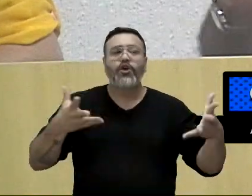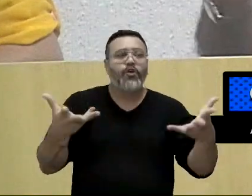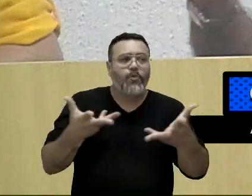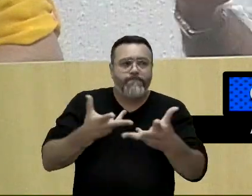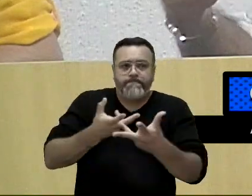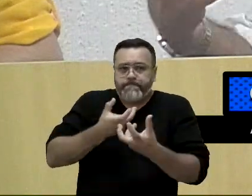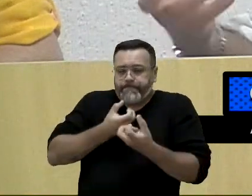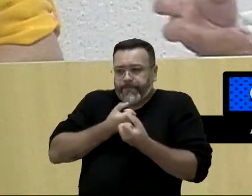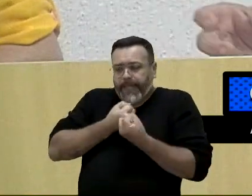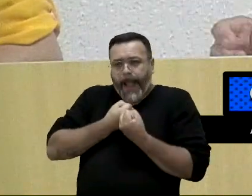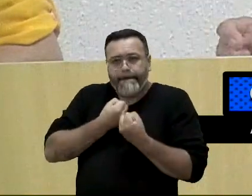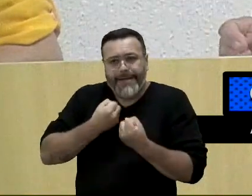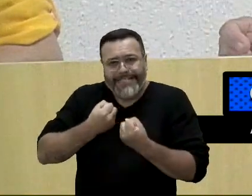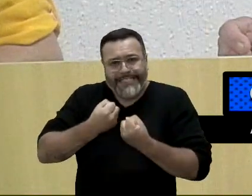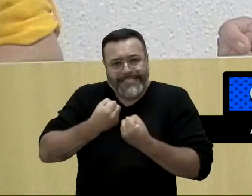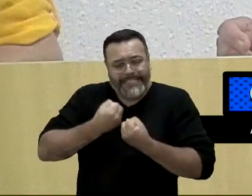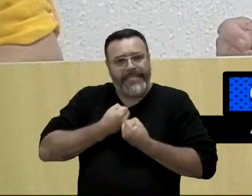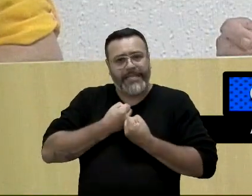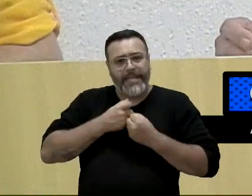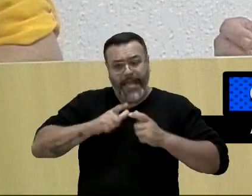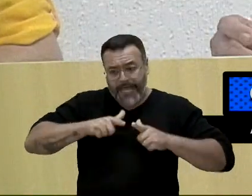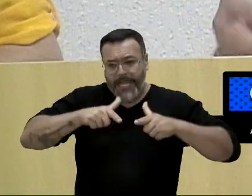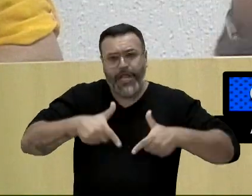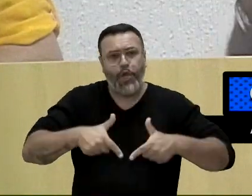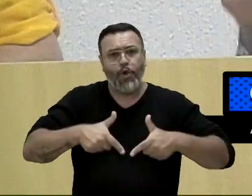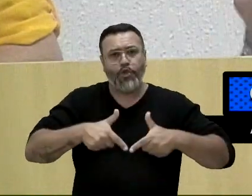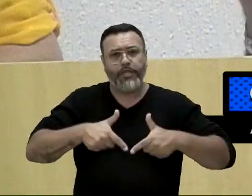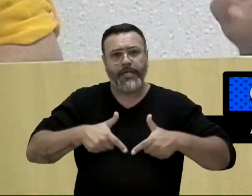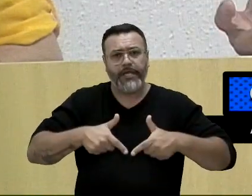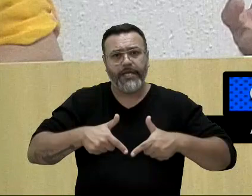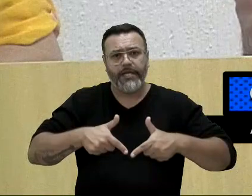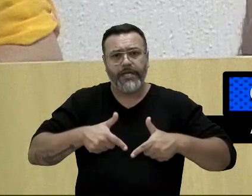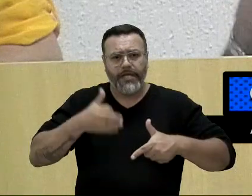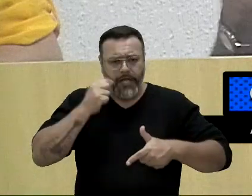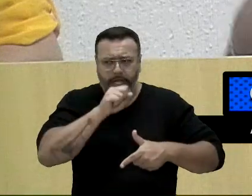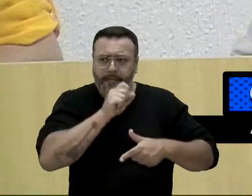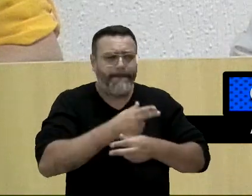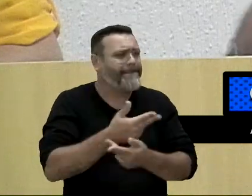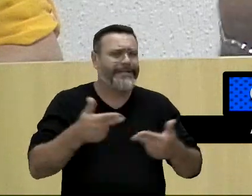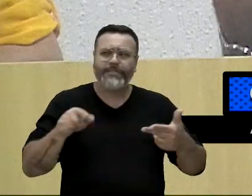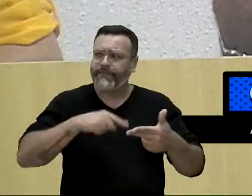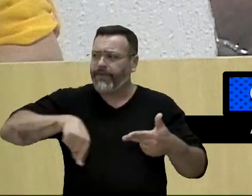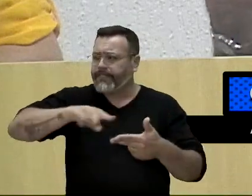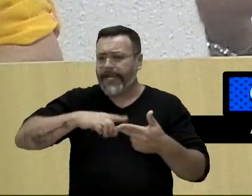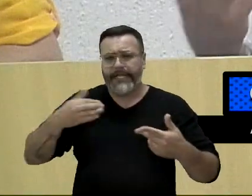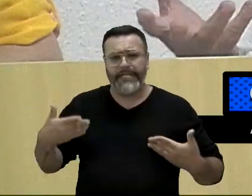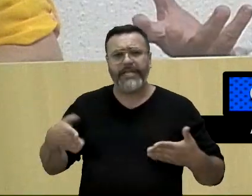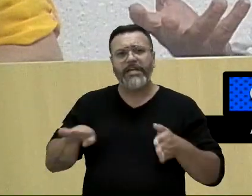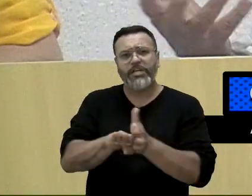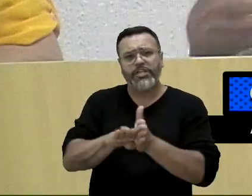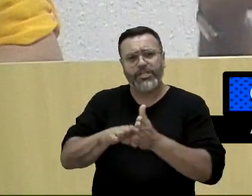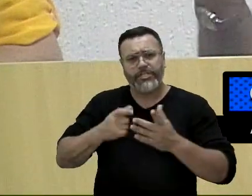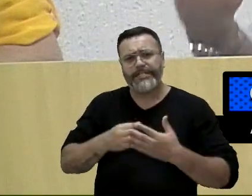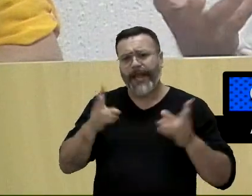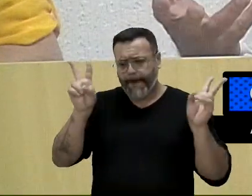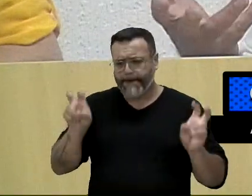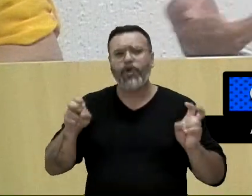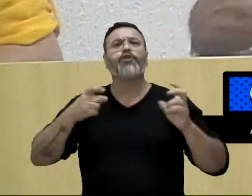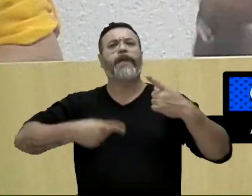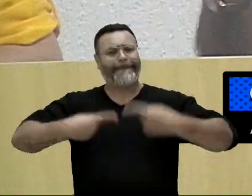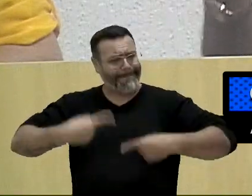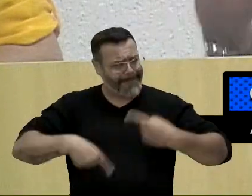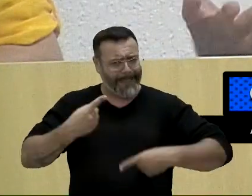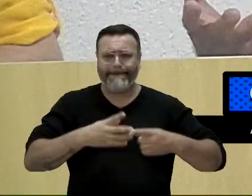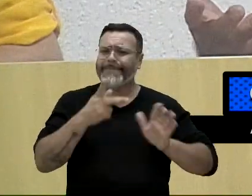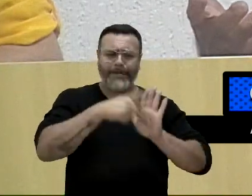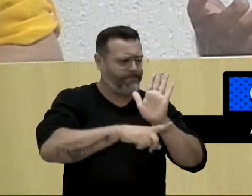como outras mães também, tá? Para a gente poder ter realmente, quando vier aqui debater algum tema, um projeto,